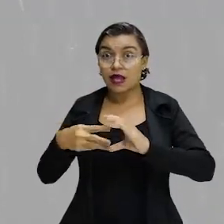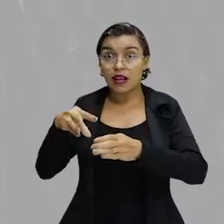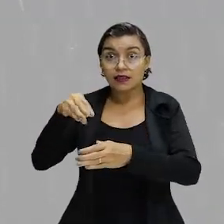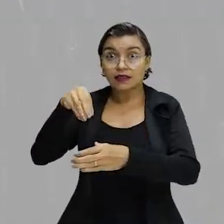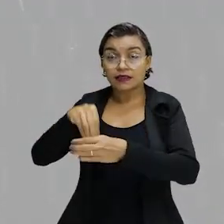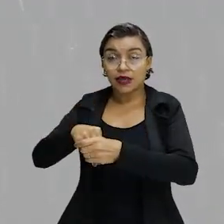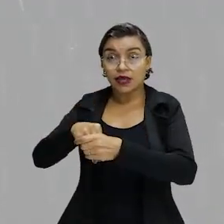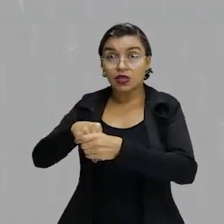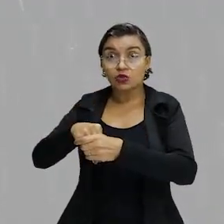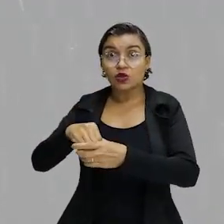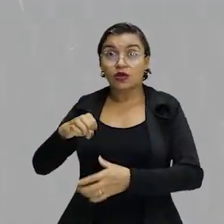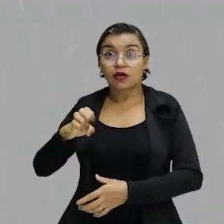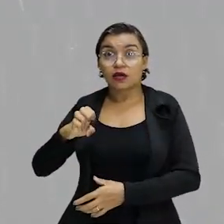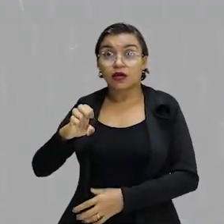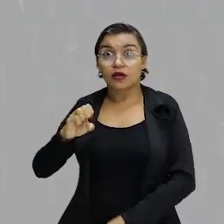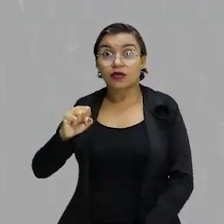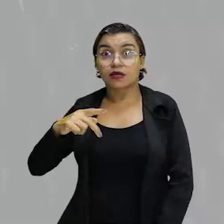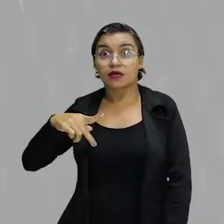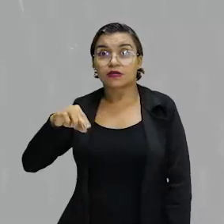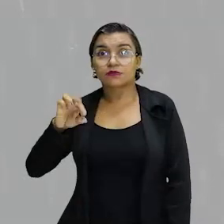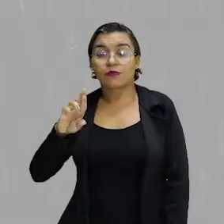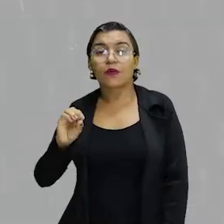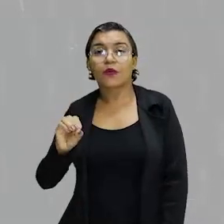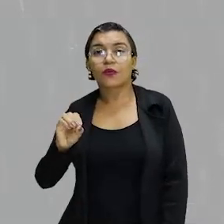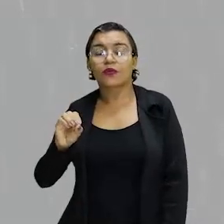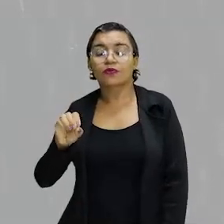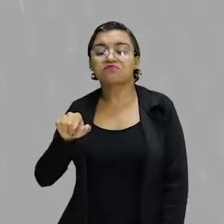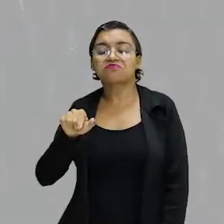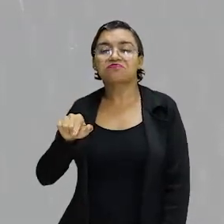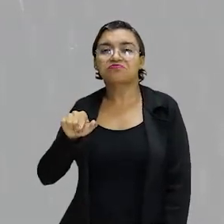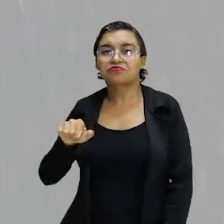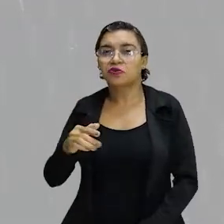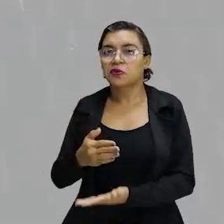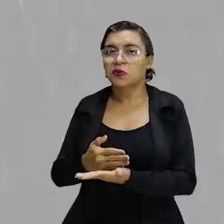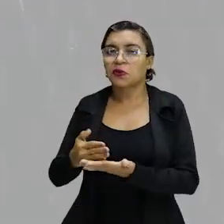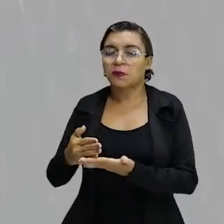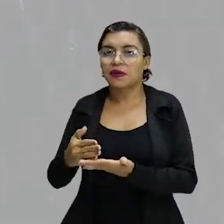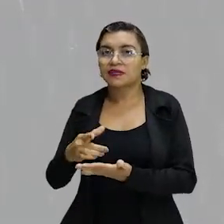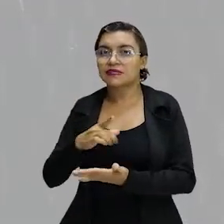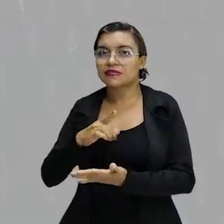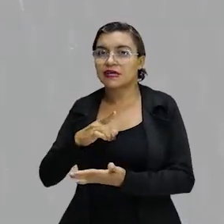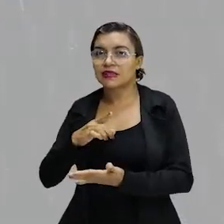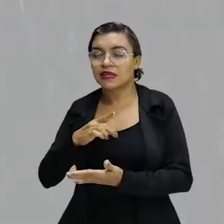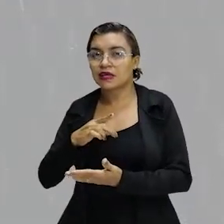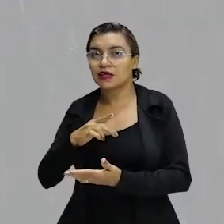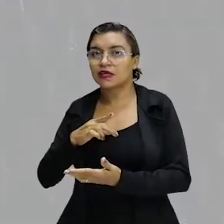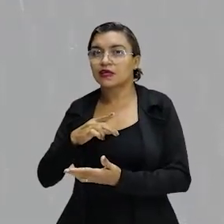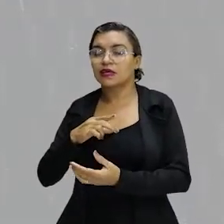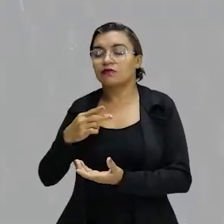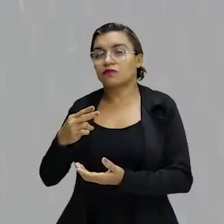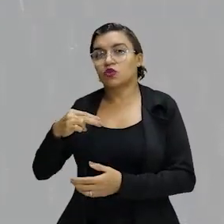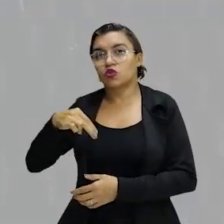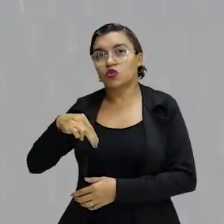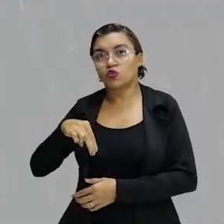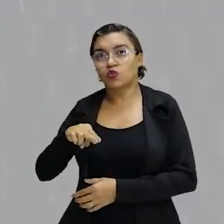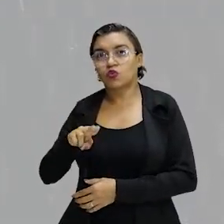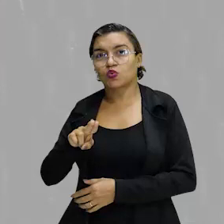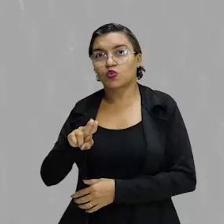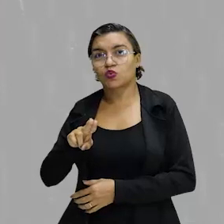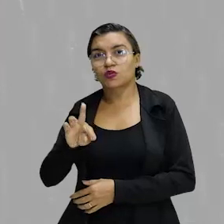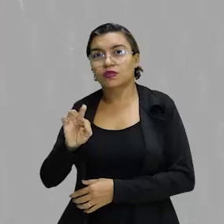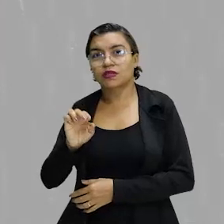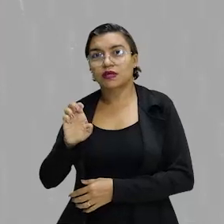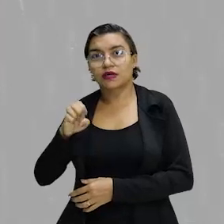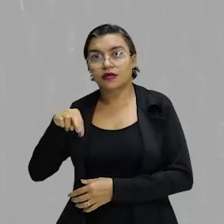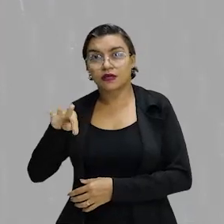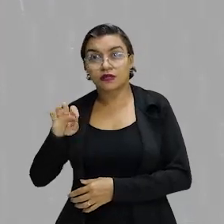dentro do esporo, elas vão agora começar a receber nutrientes, o ambiente está propício para ela crescer,